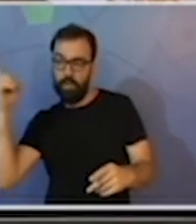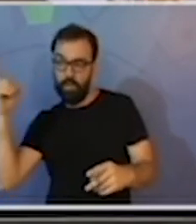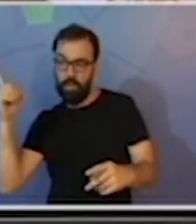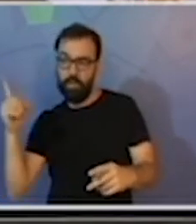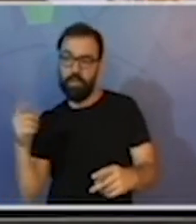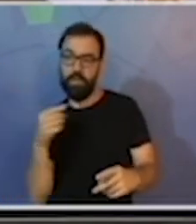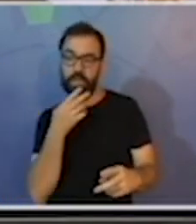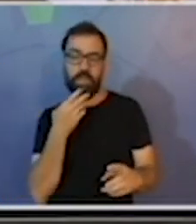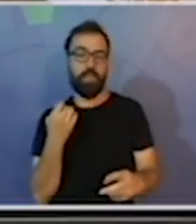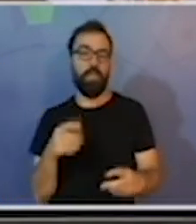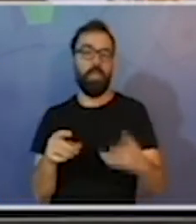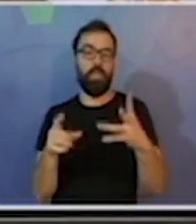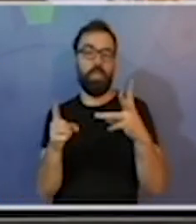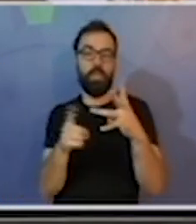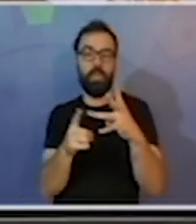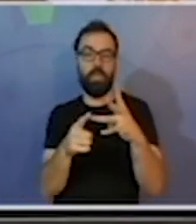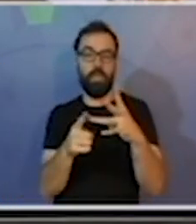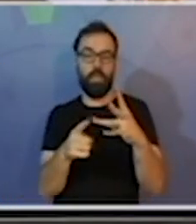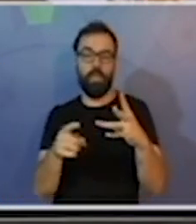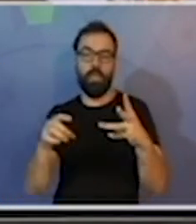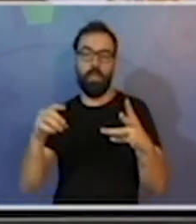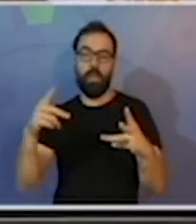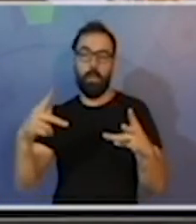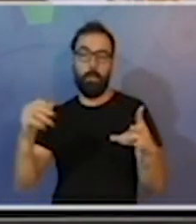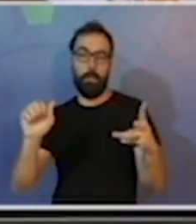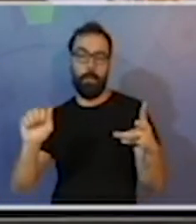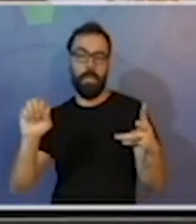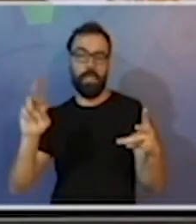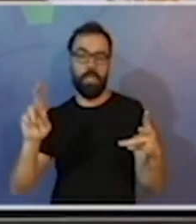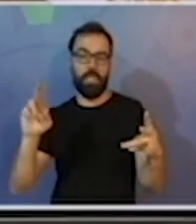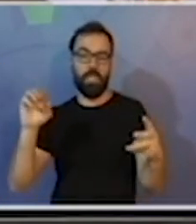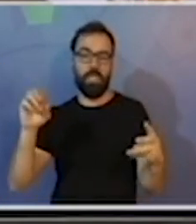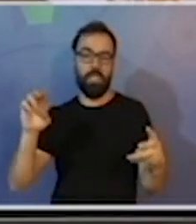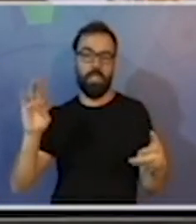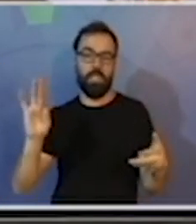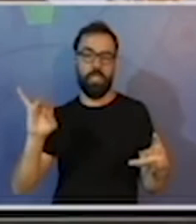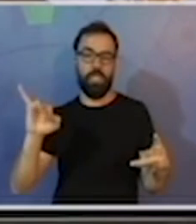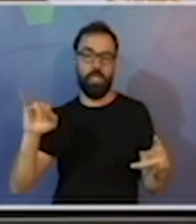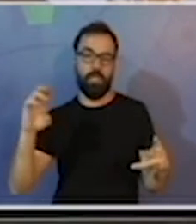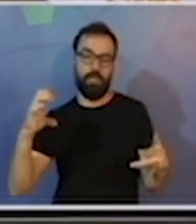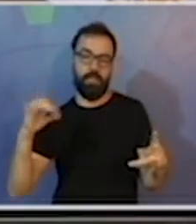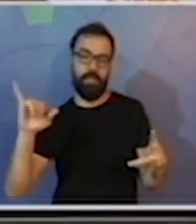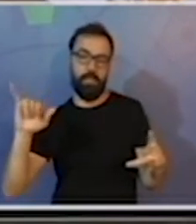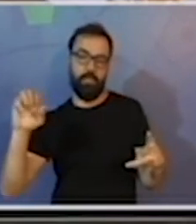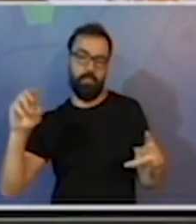falado corrido partido Olha a diferença